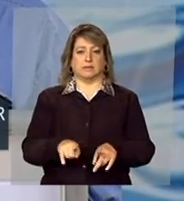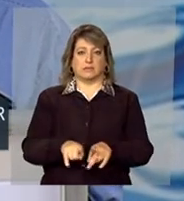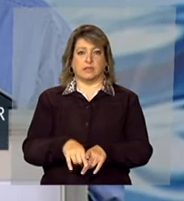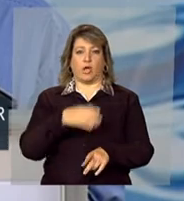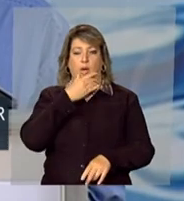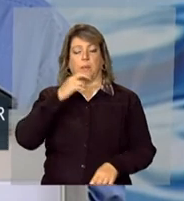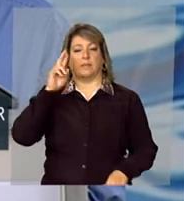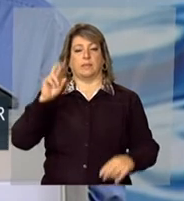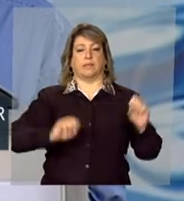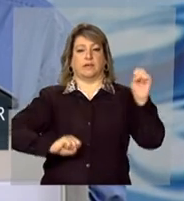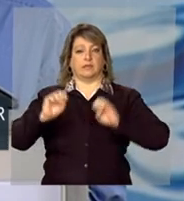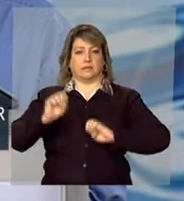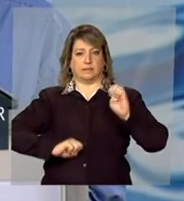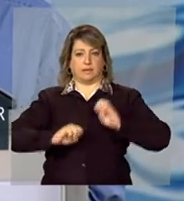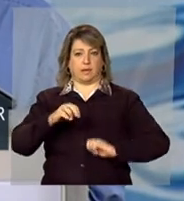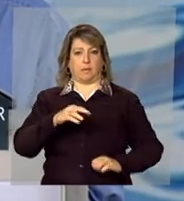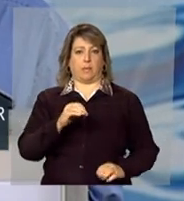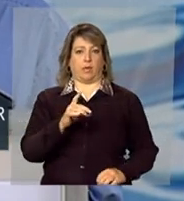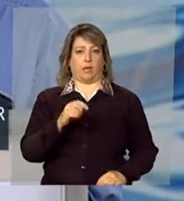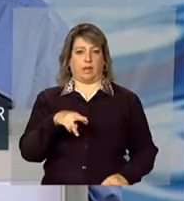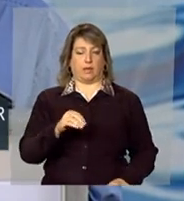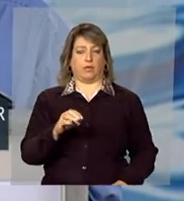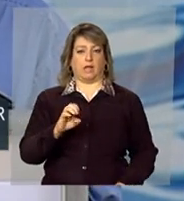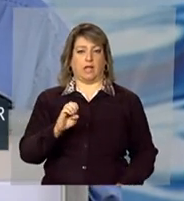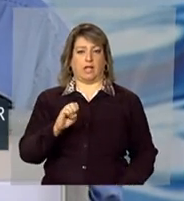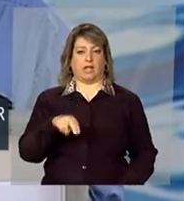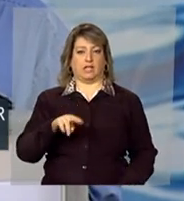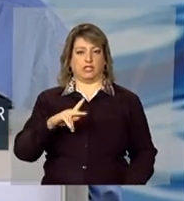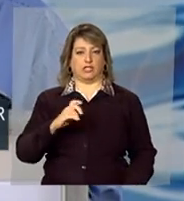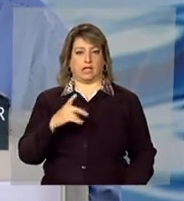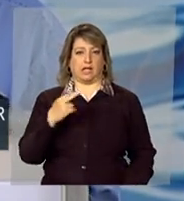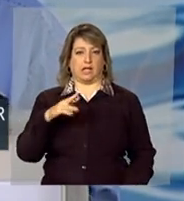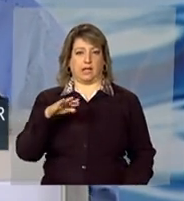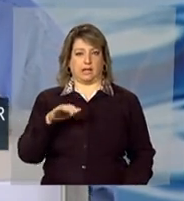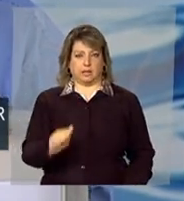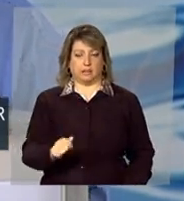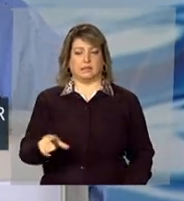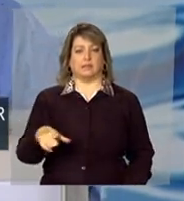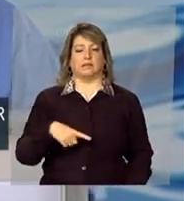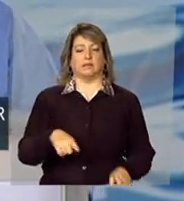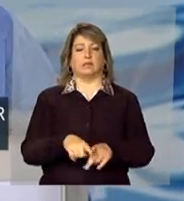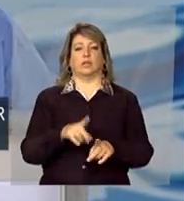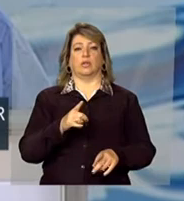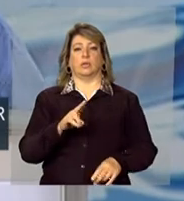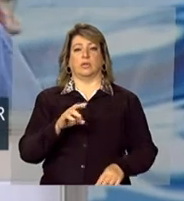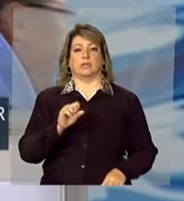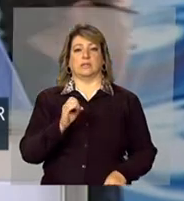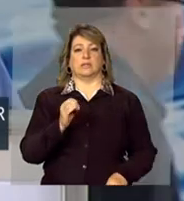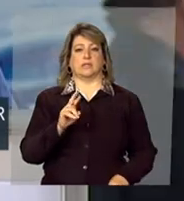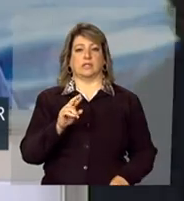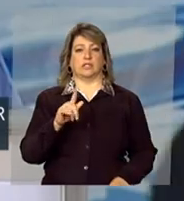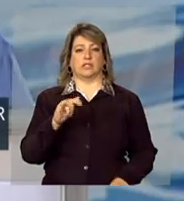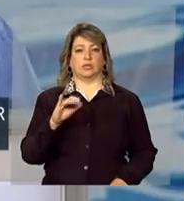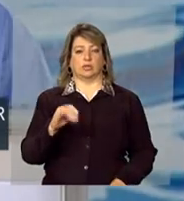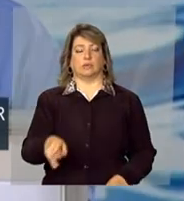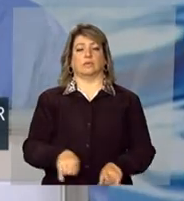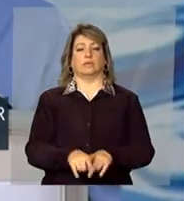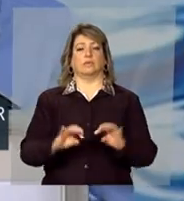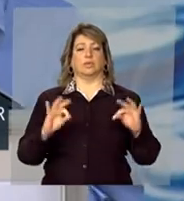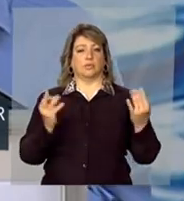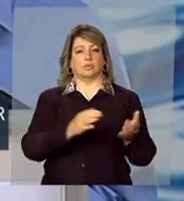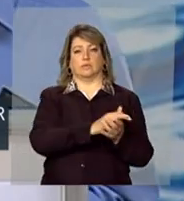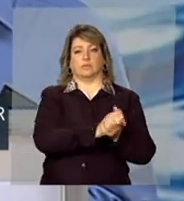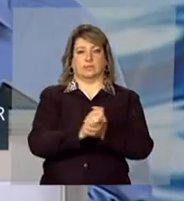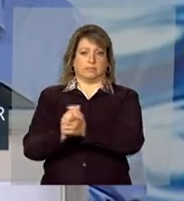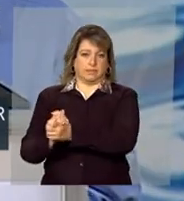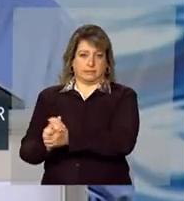Engenharia, empresa responsável pela adutora de Padre Lira, doutor Sérgio Roberto Matos. Minhas